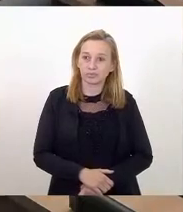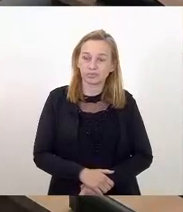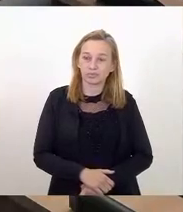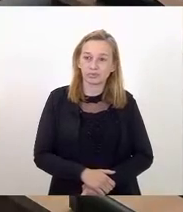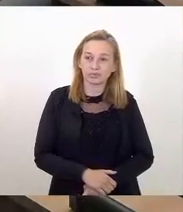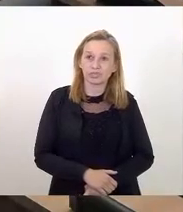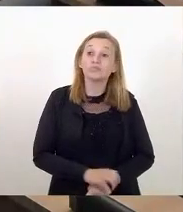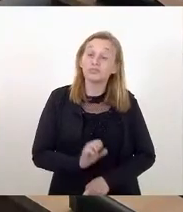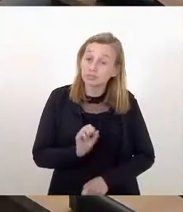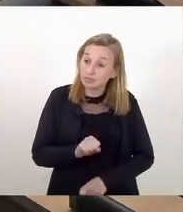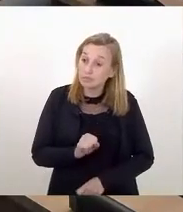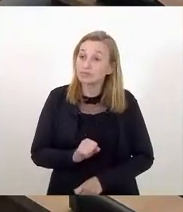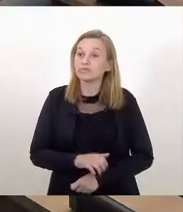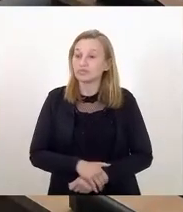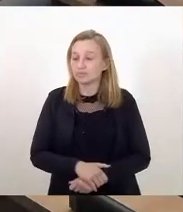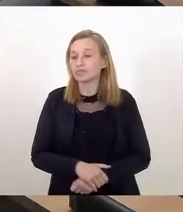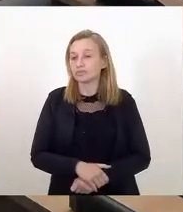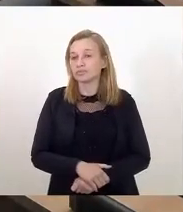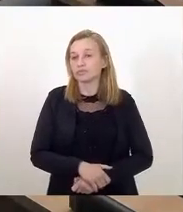Márcio.